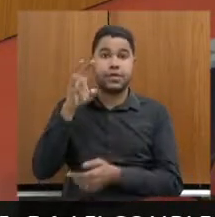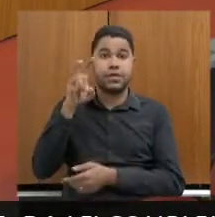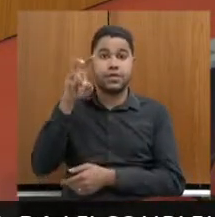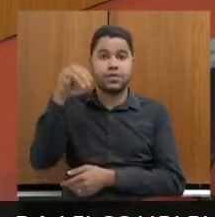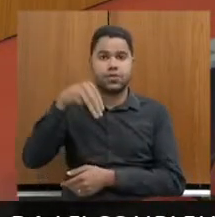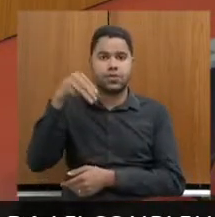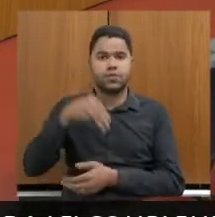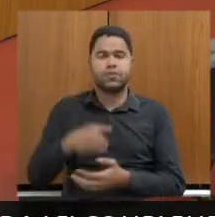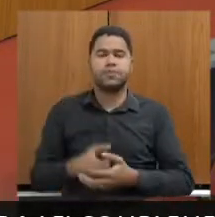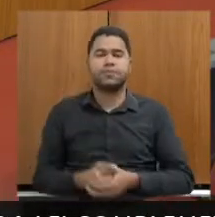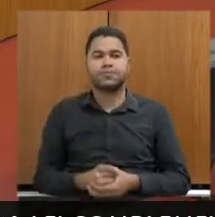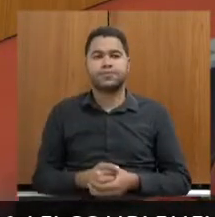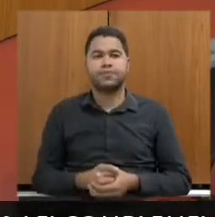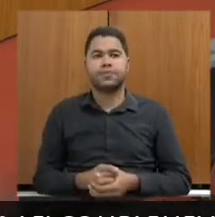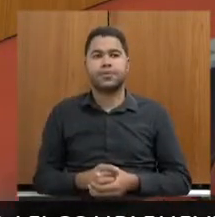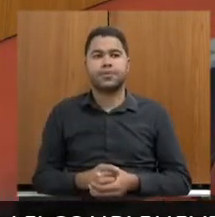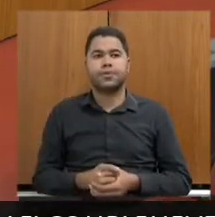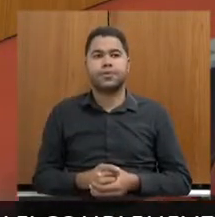minutos